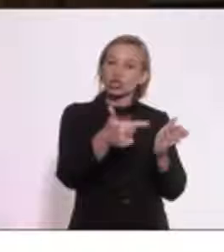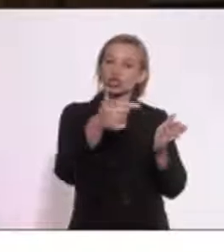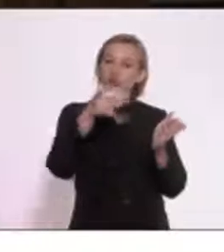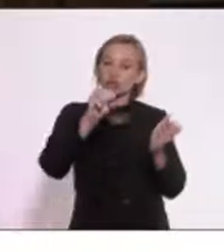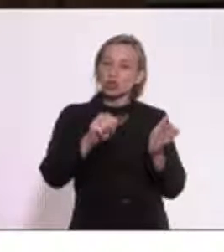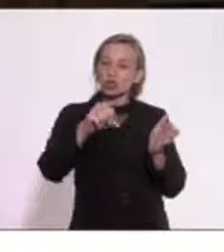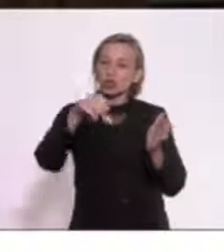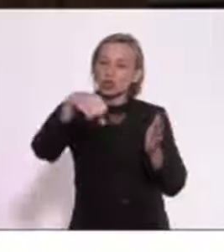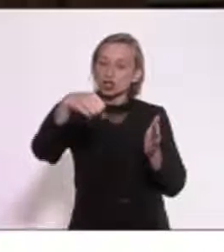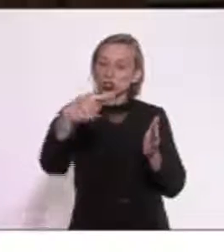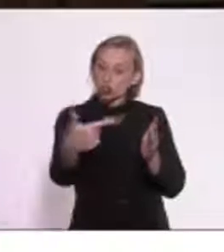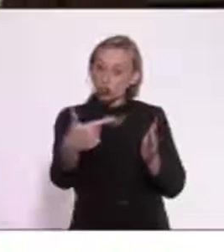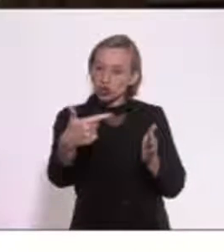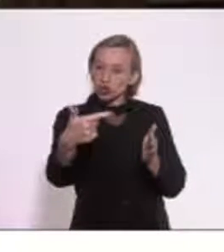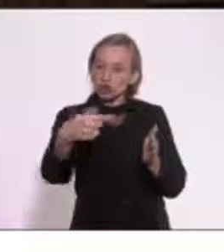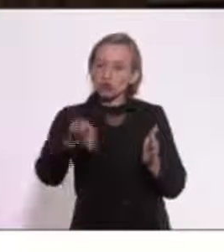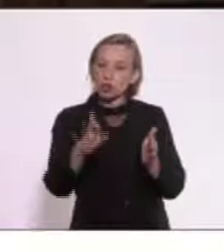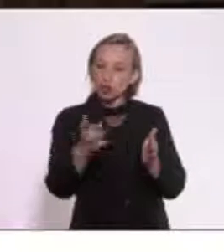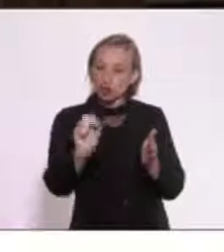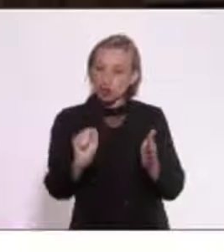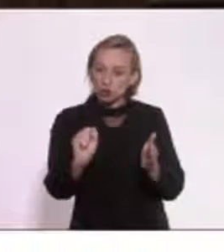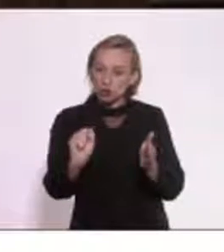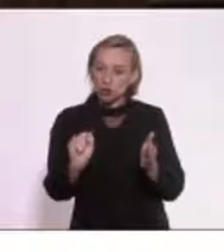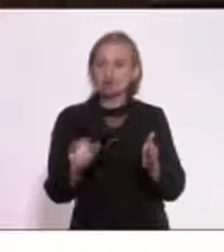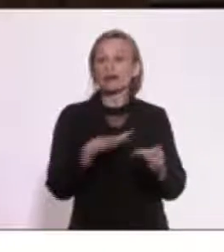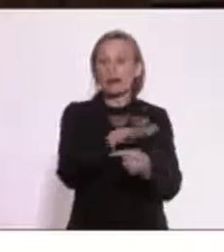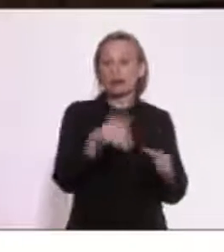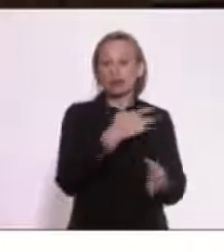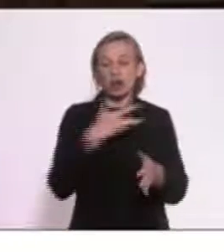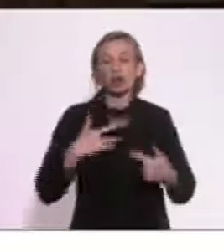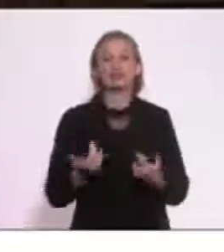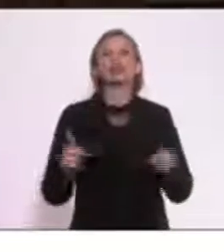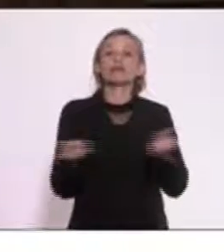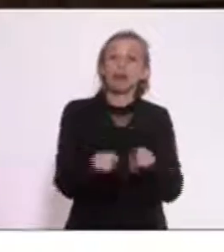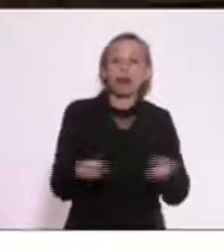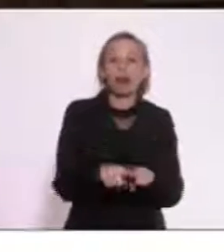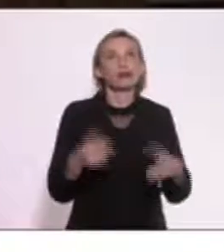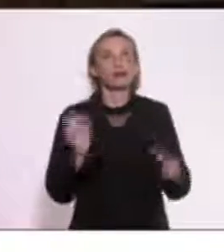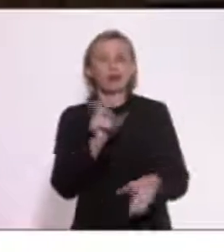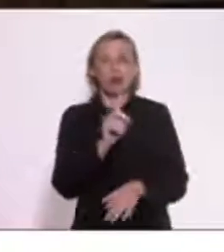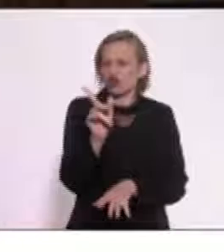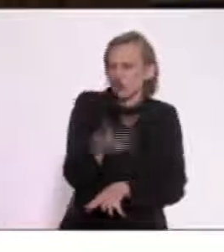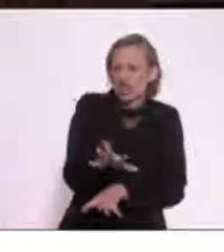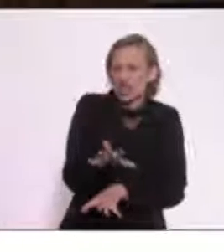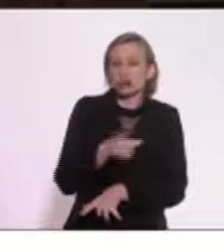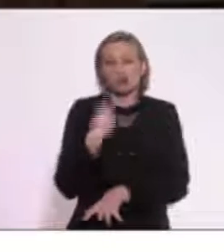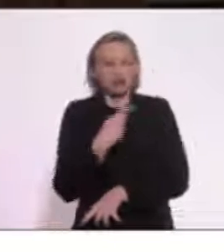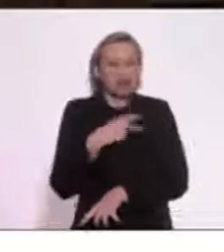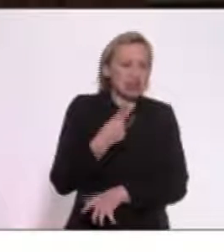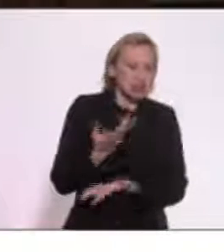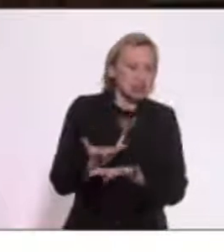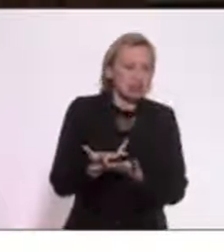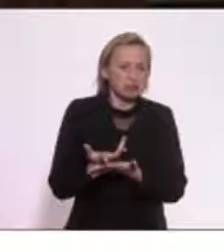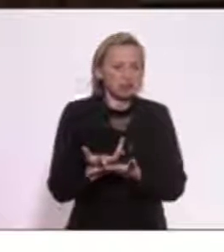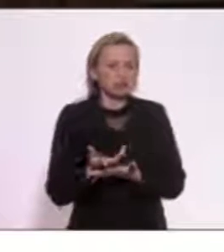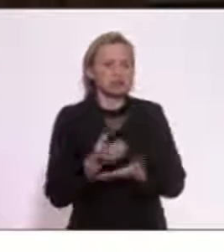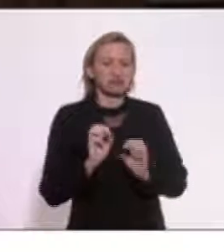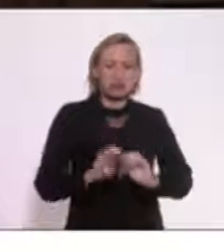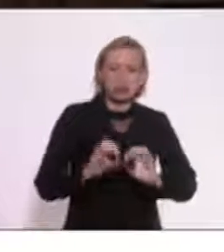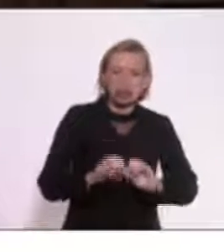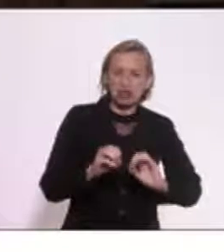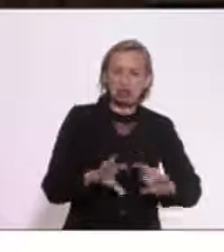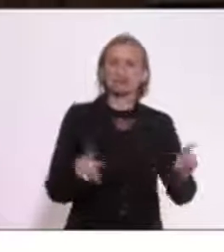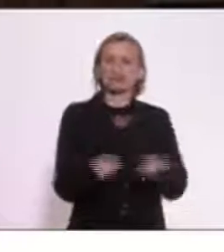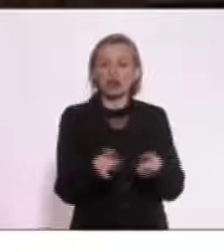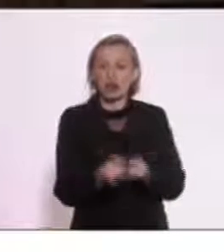milhões para investir na área da saúde. E também não é diferente quando a gente fala da área da educação.